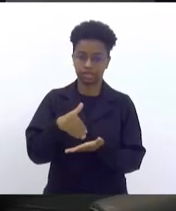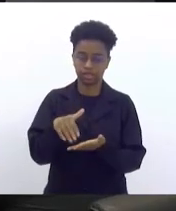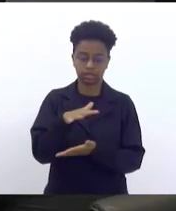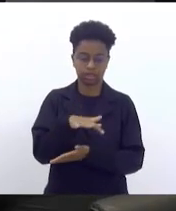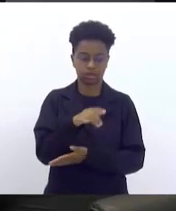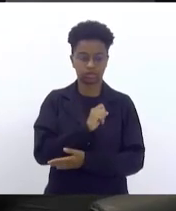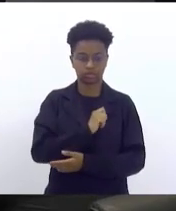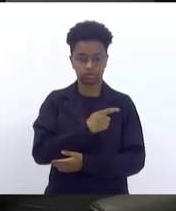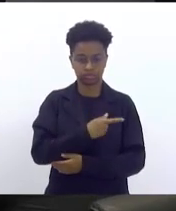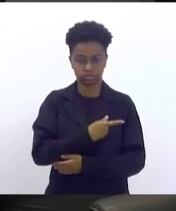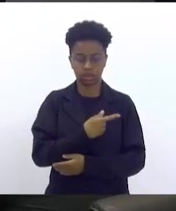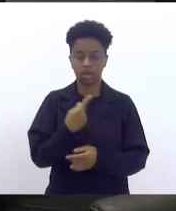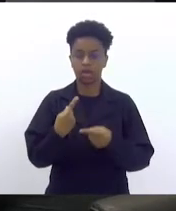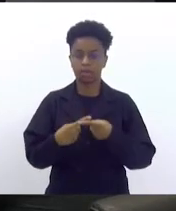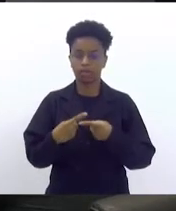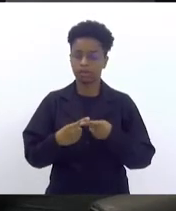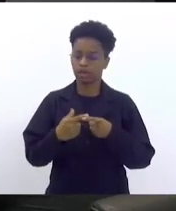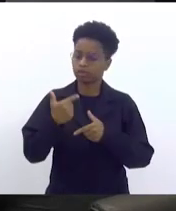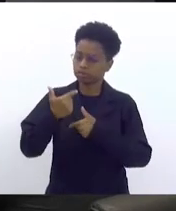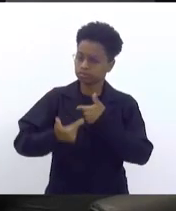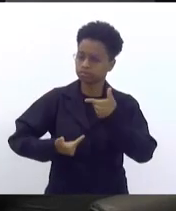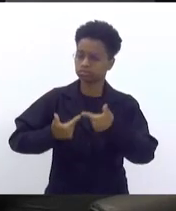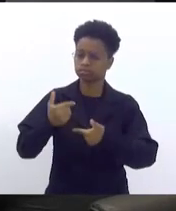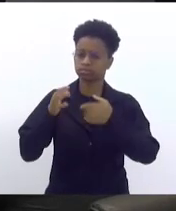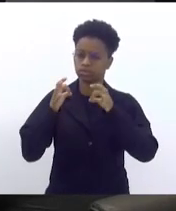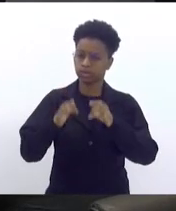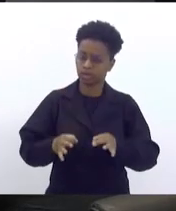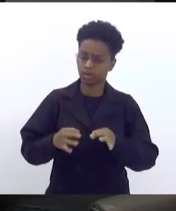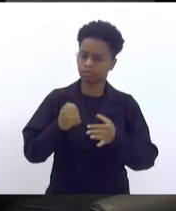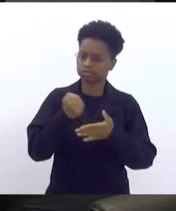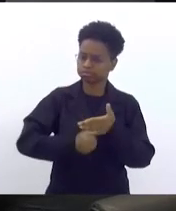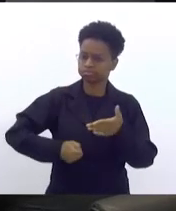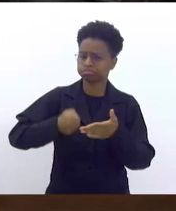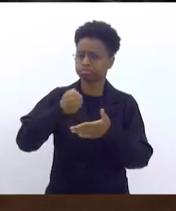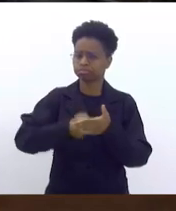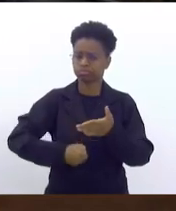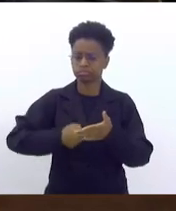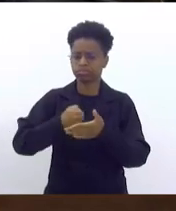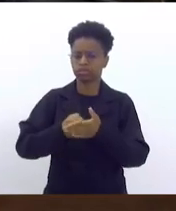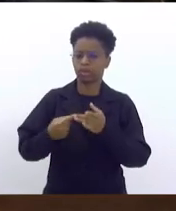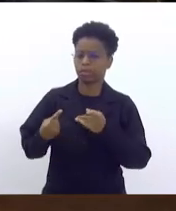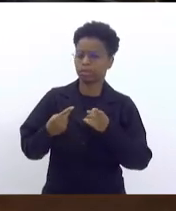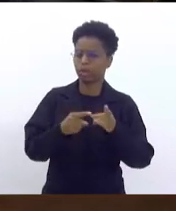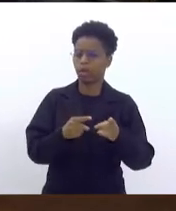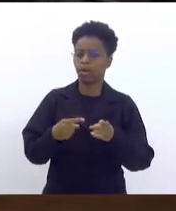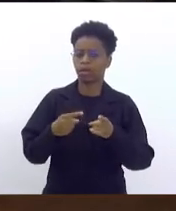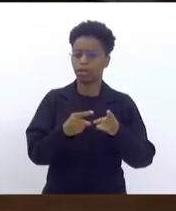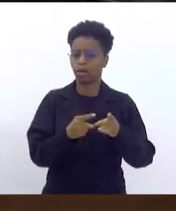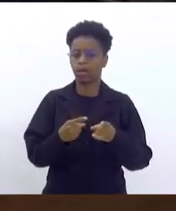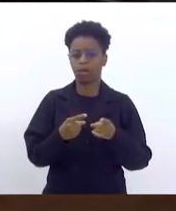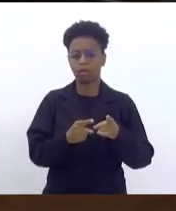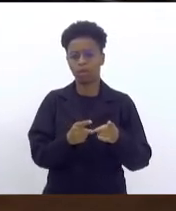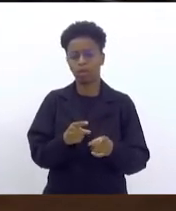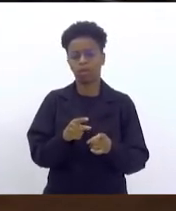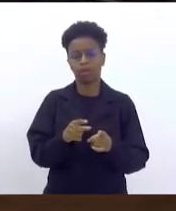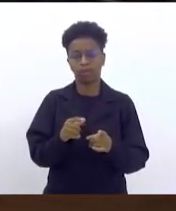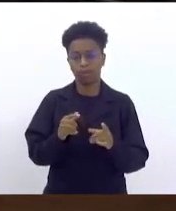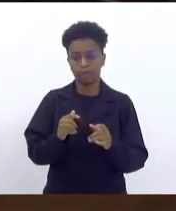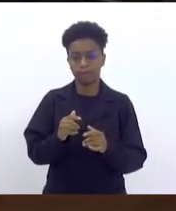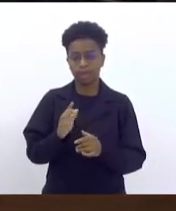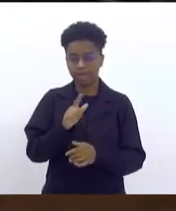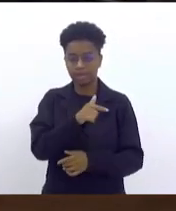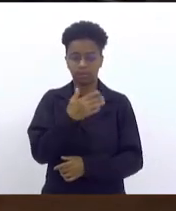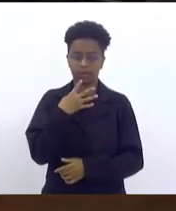sido um grande lutador tem lutado muito tem feito ali enfrentado essa situação de perto ele